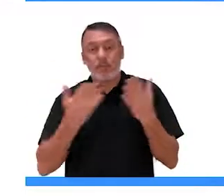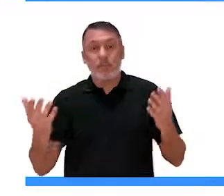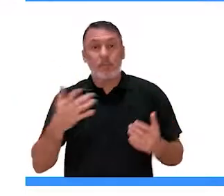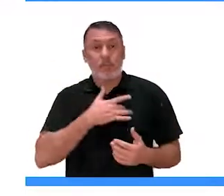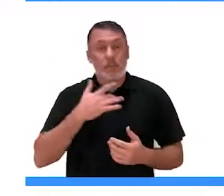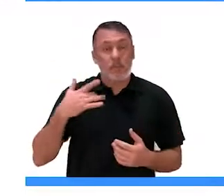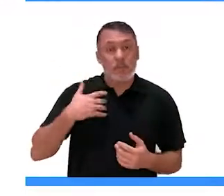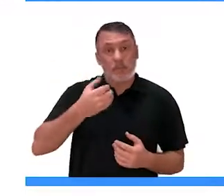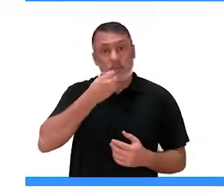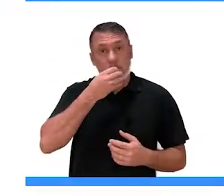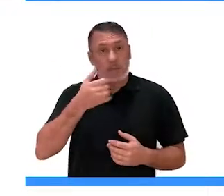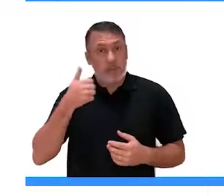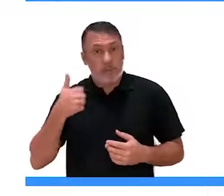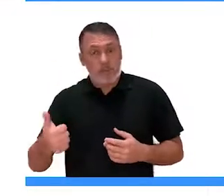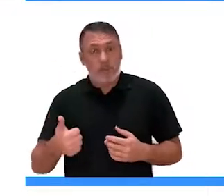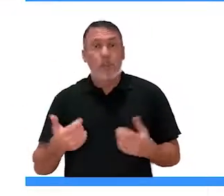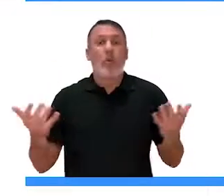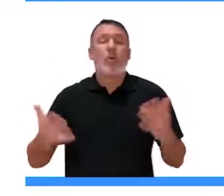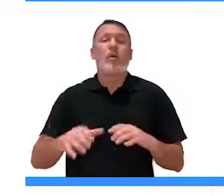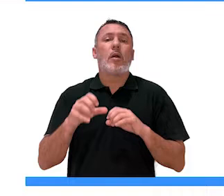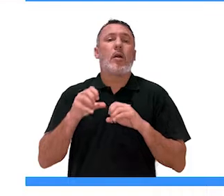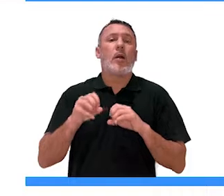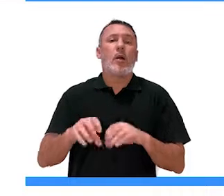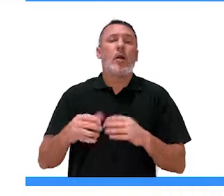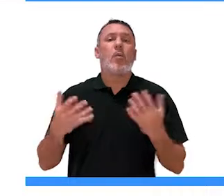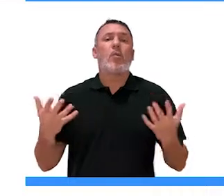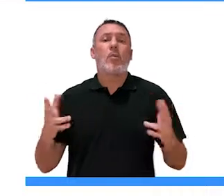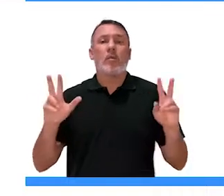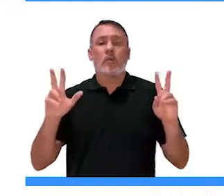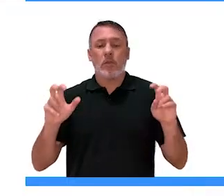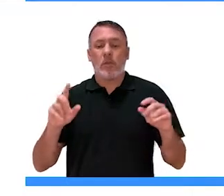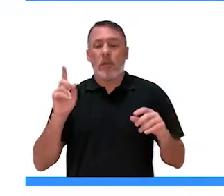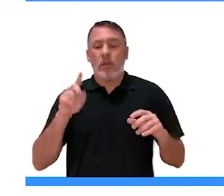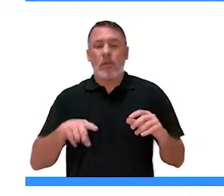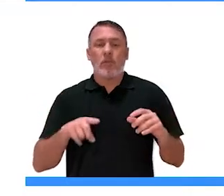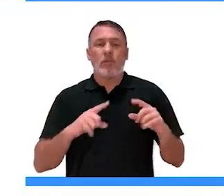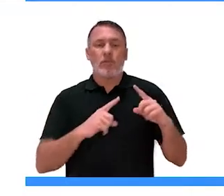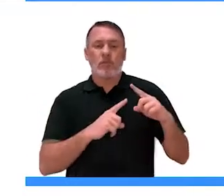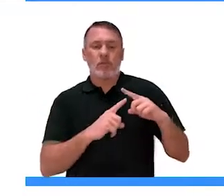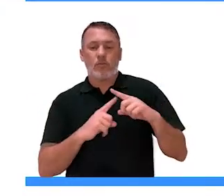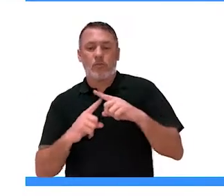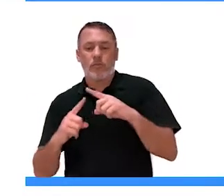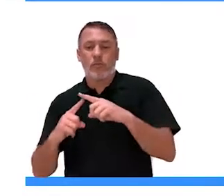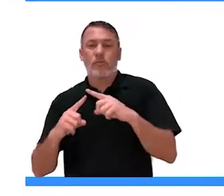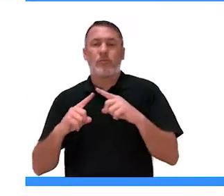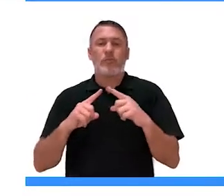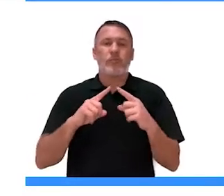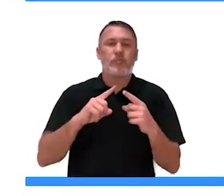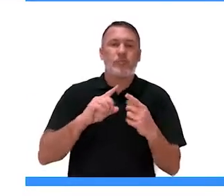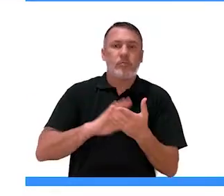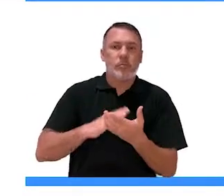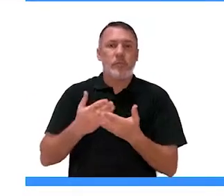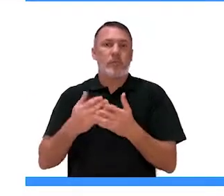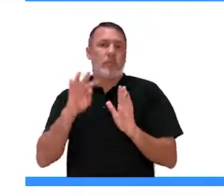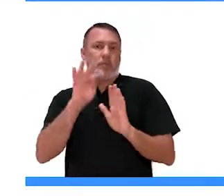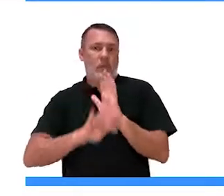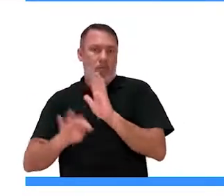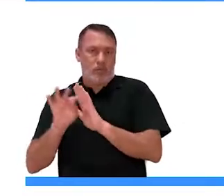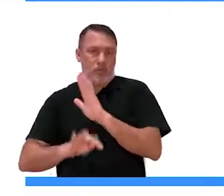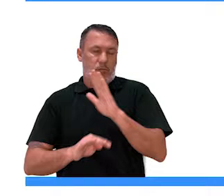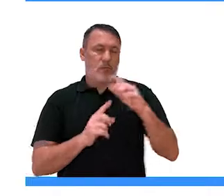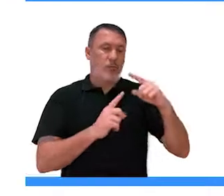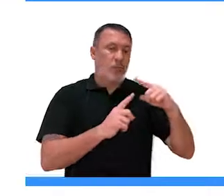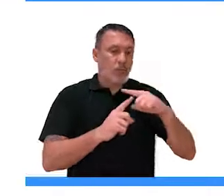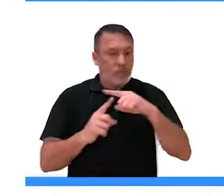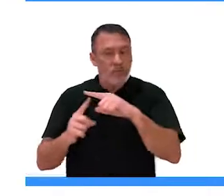Olá a todos, espero que vocês estejam bem. Na aula de hoje, vamos falar sobre gêneros e interpretação